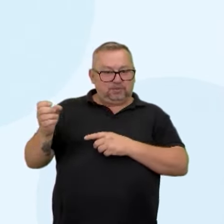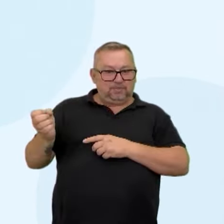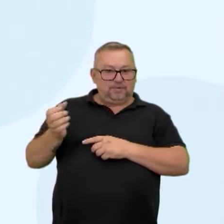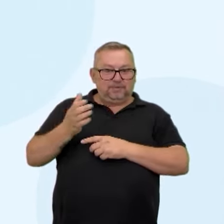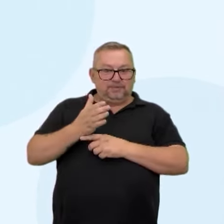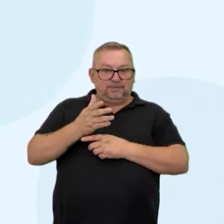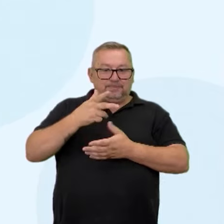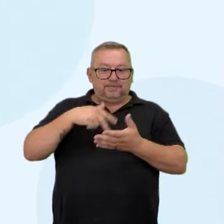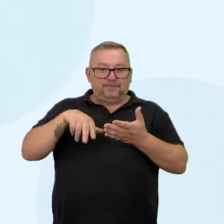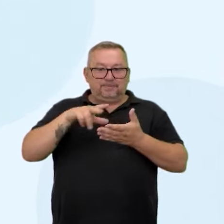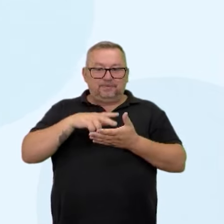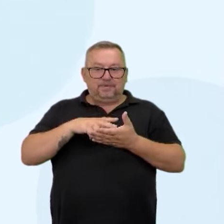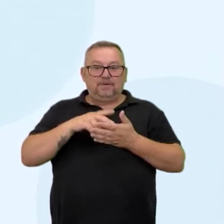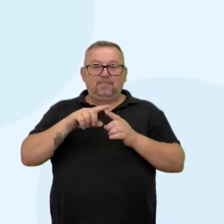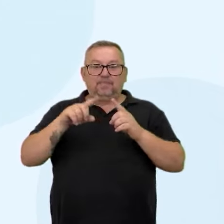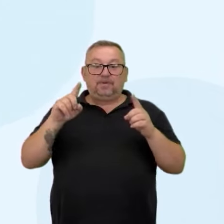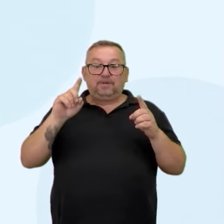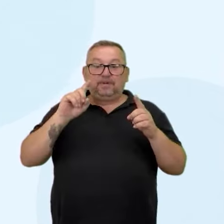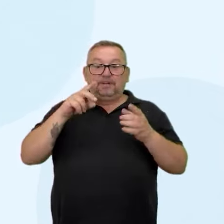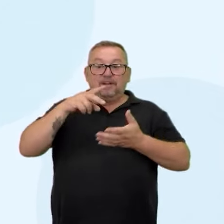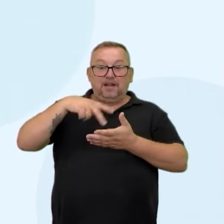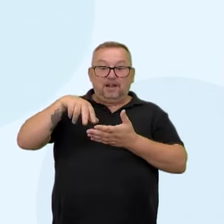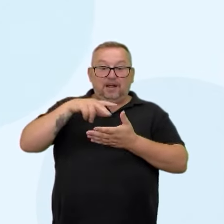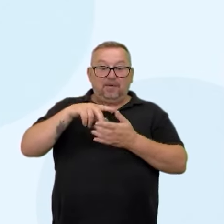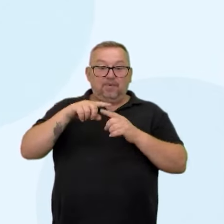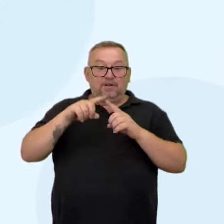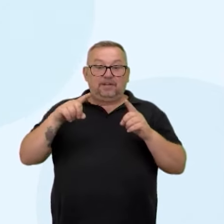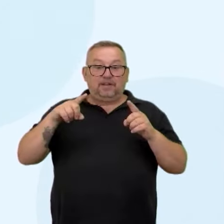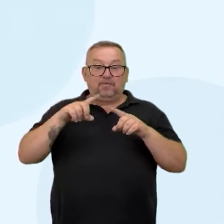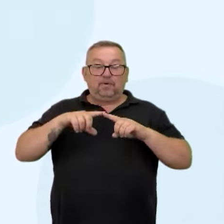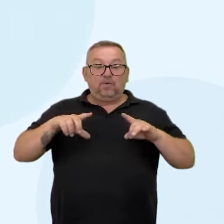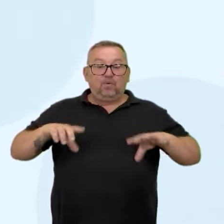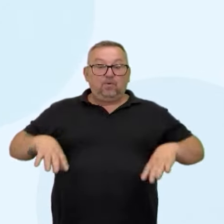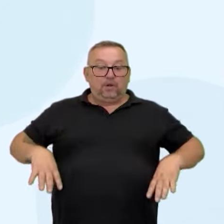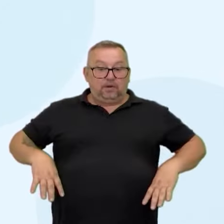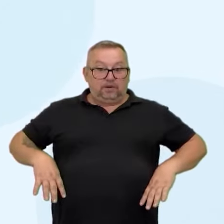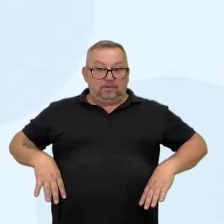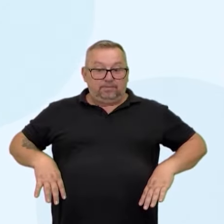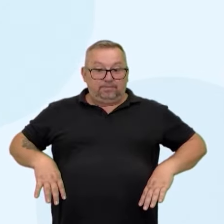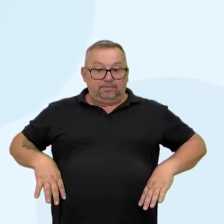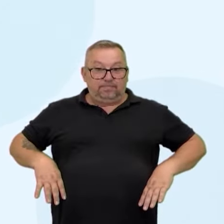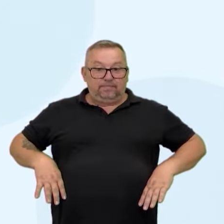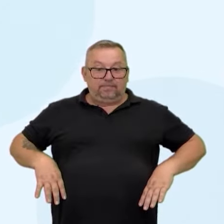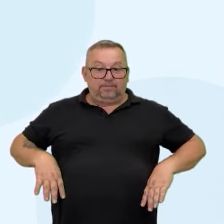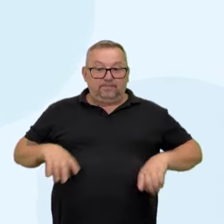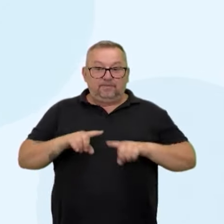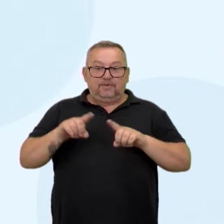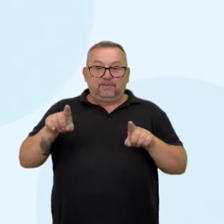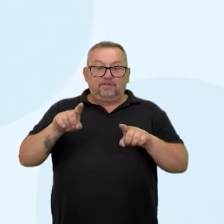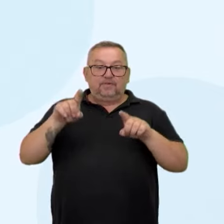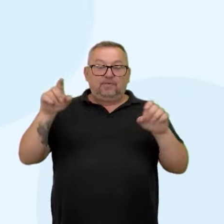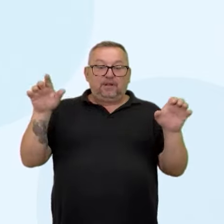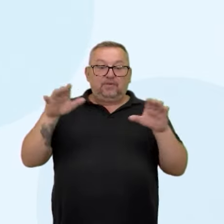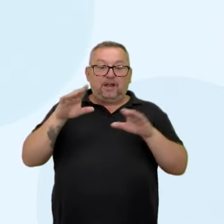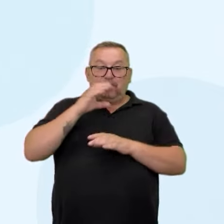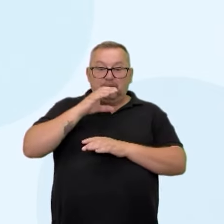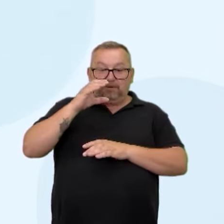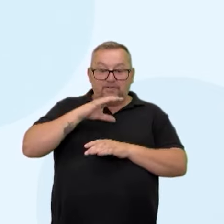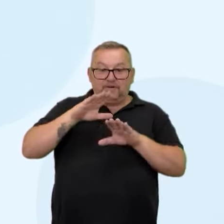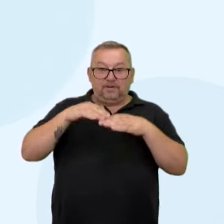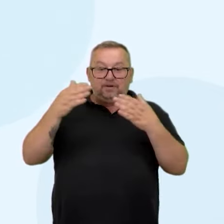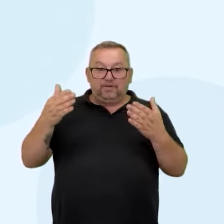A dança é agitada e frenética. Para dançá-la, apoiam-se as mãos nos quadris, abrindo e fechando os